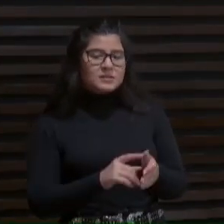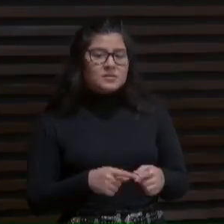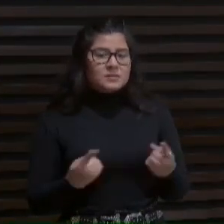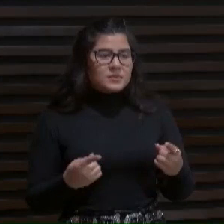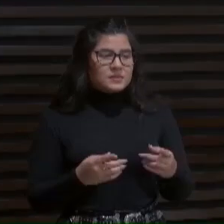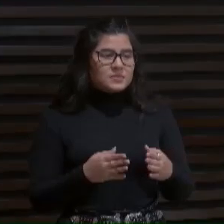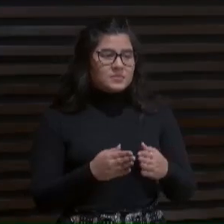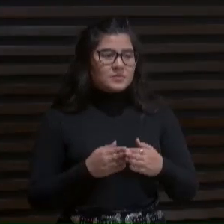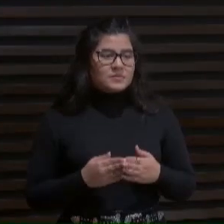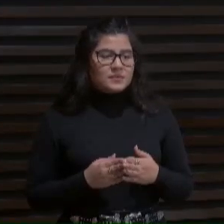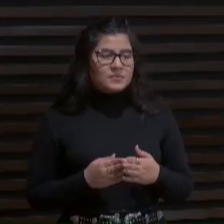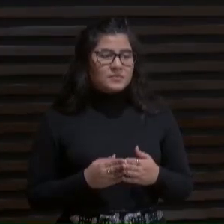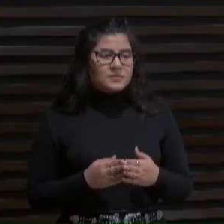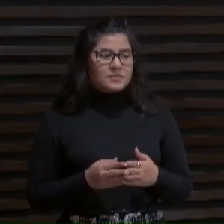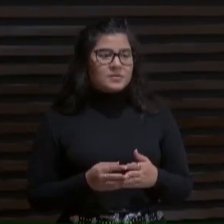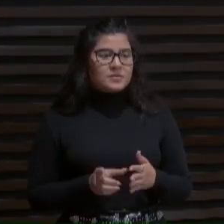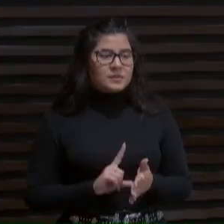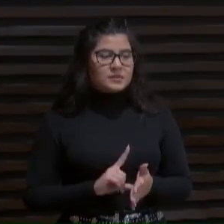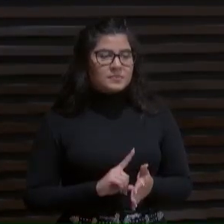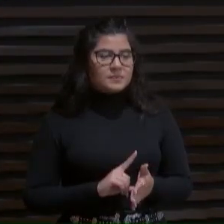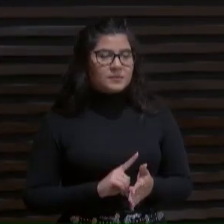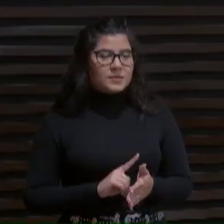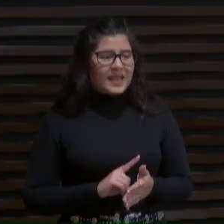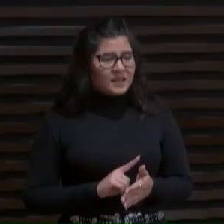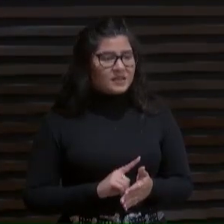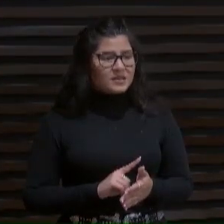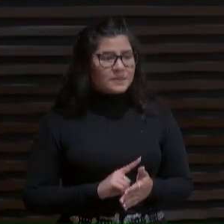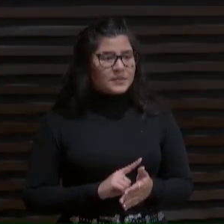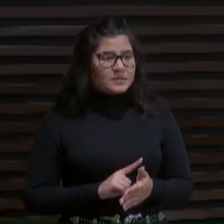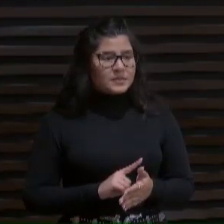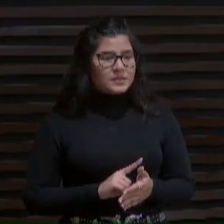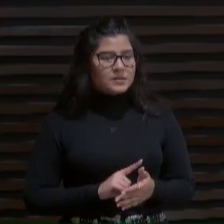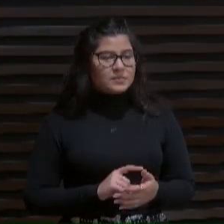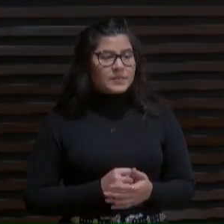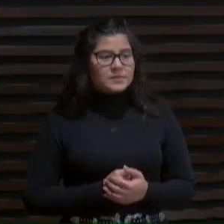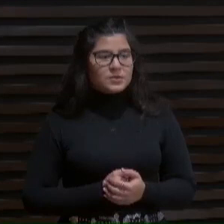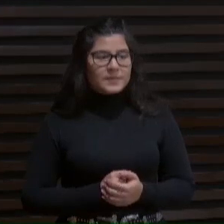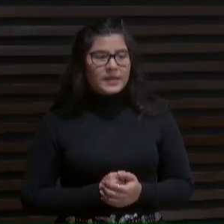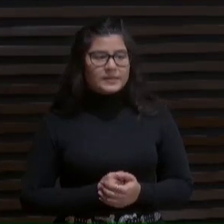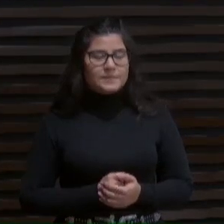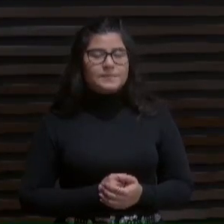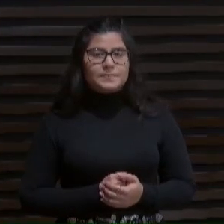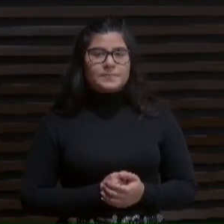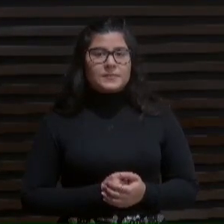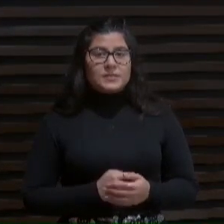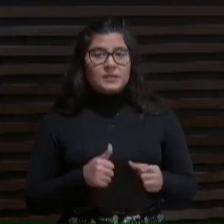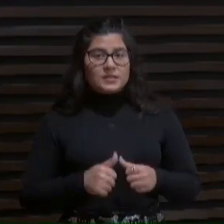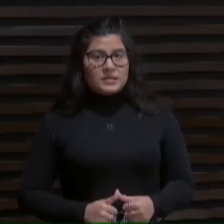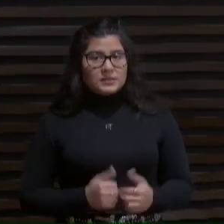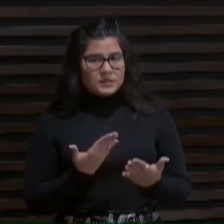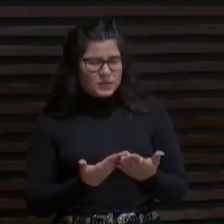Gênesis 23, a leitura desse texto será a base principal do nosso estudo e dessa pregação nessa